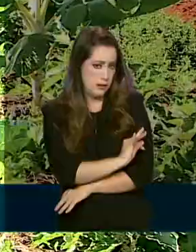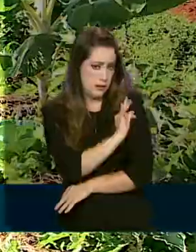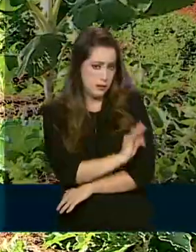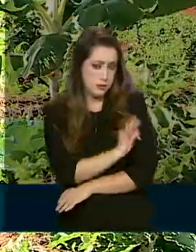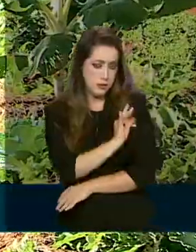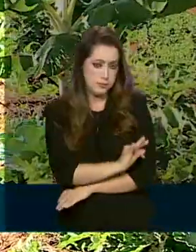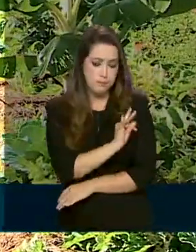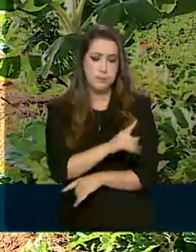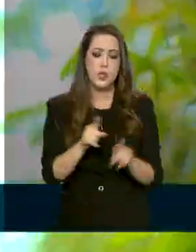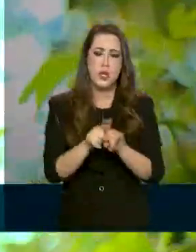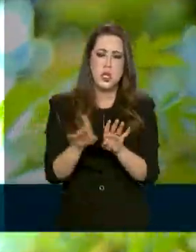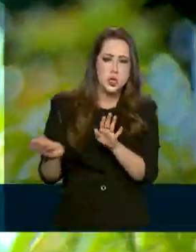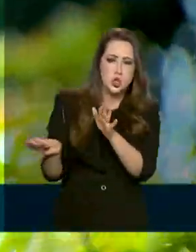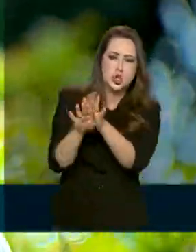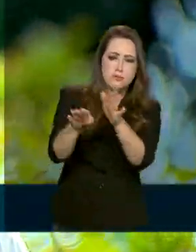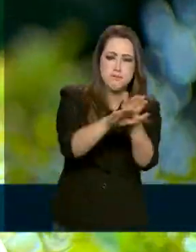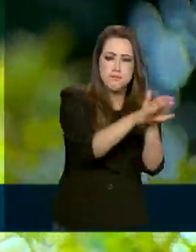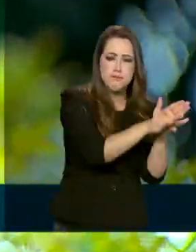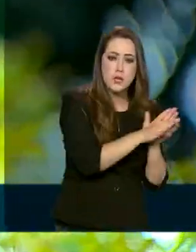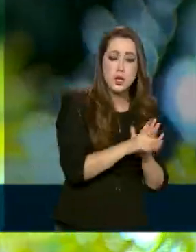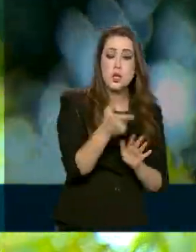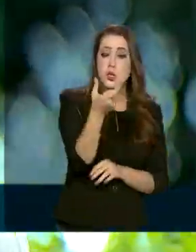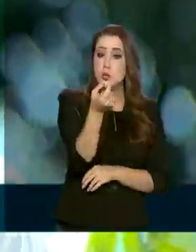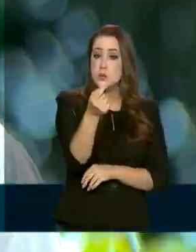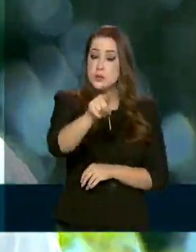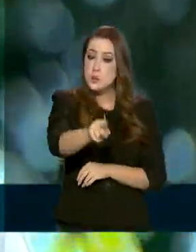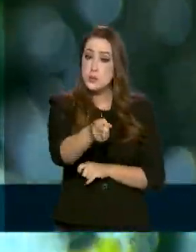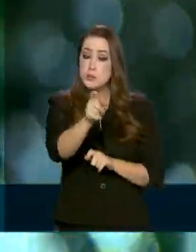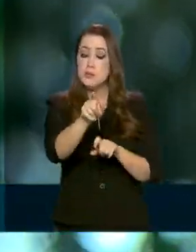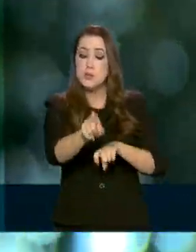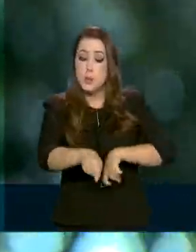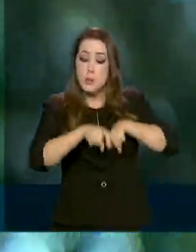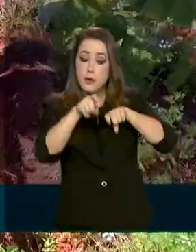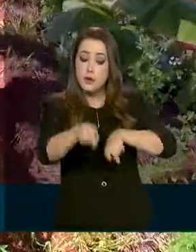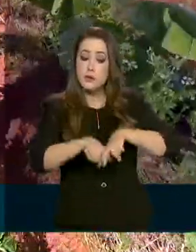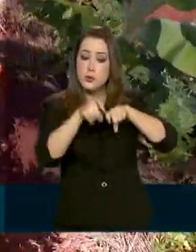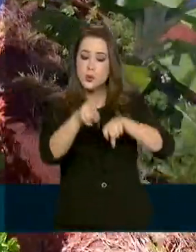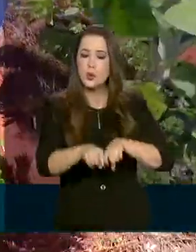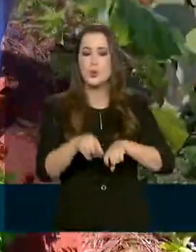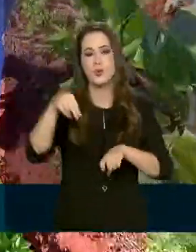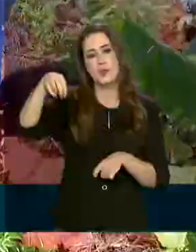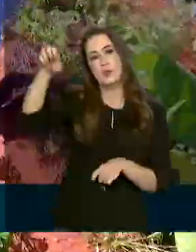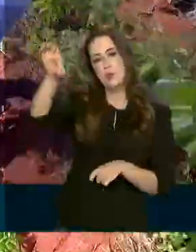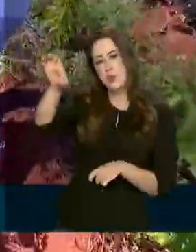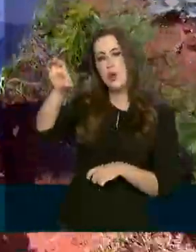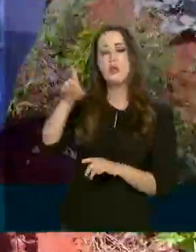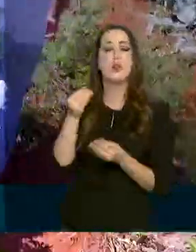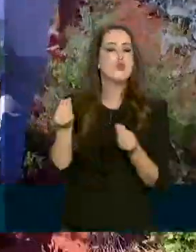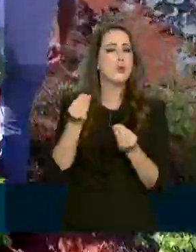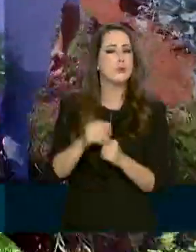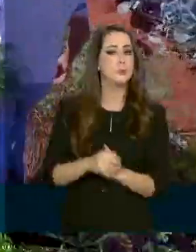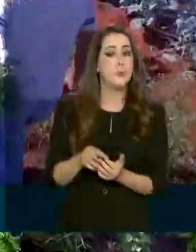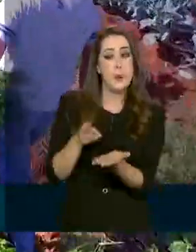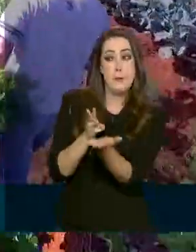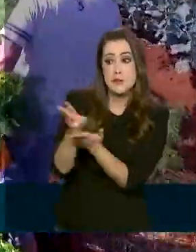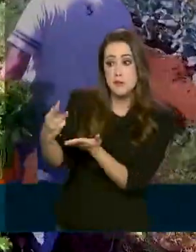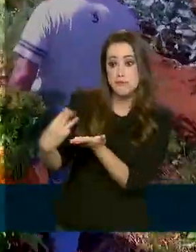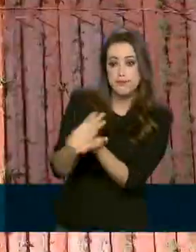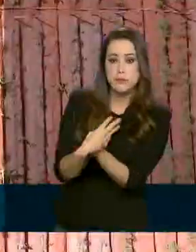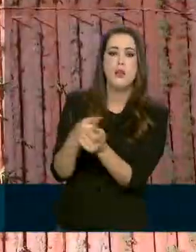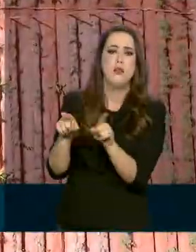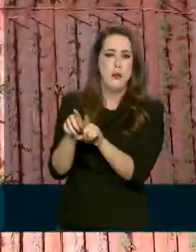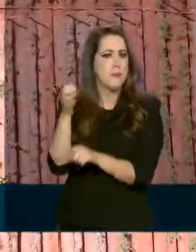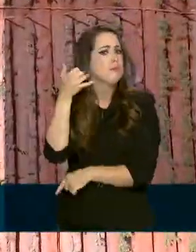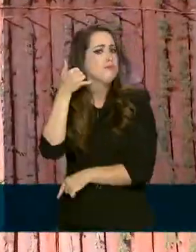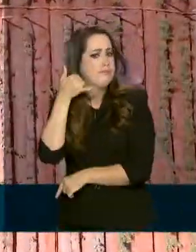deve chegar a cerca de 200 mil pequenos agricultores do Nordeste, via mensagens de telefonia fixa e celular,